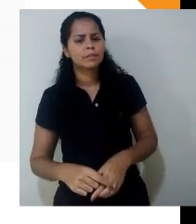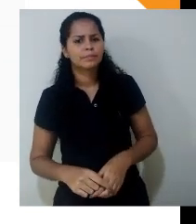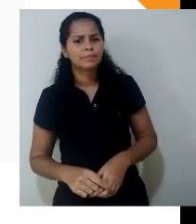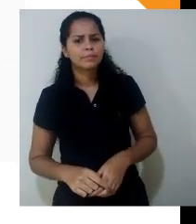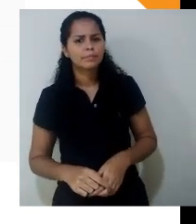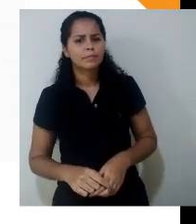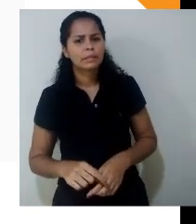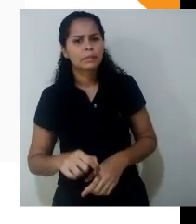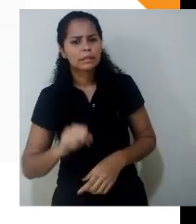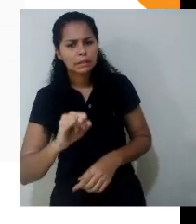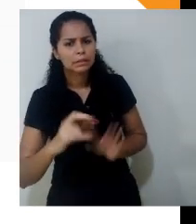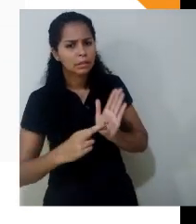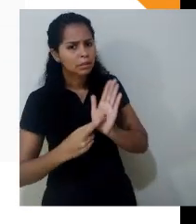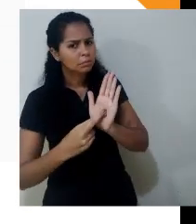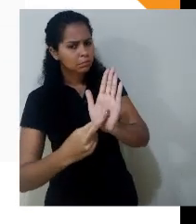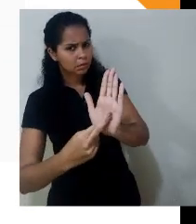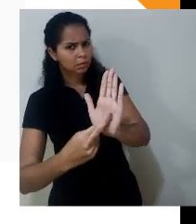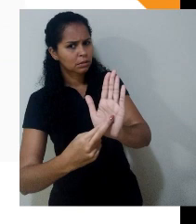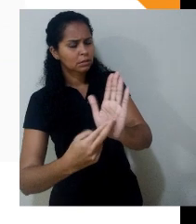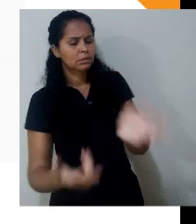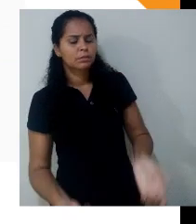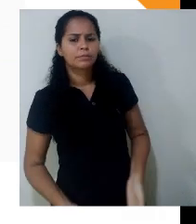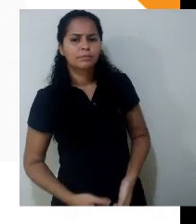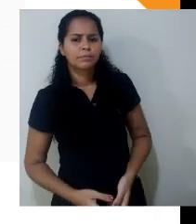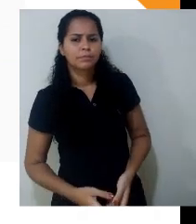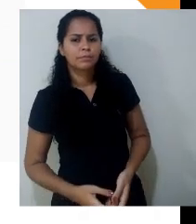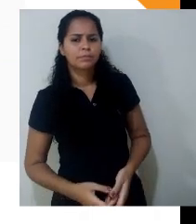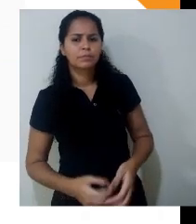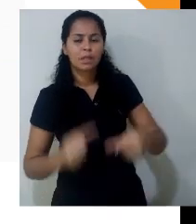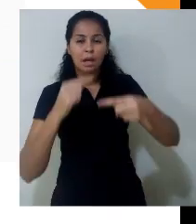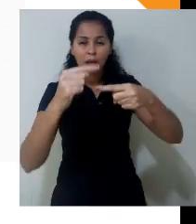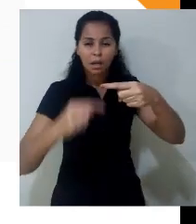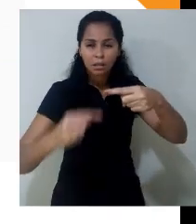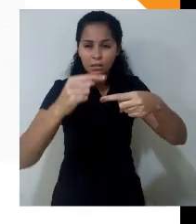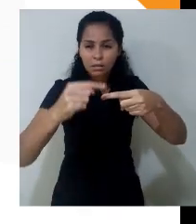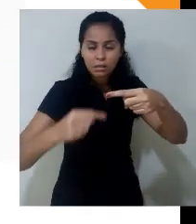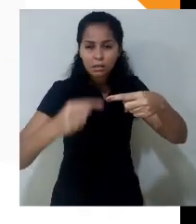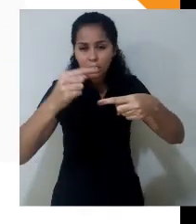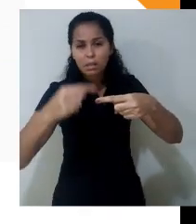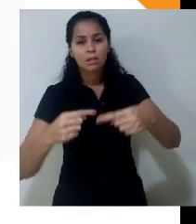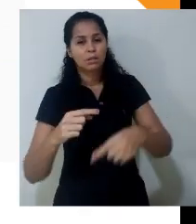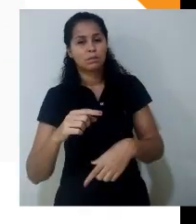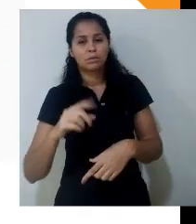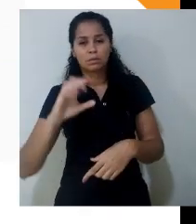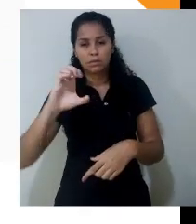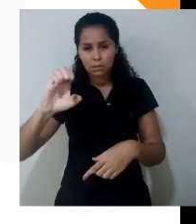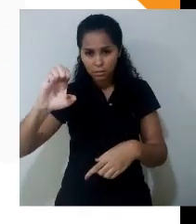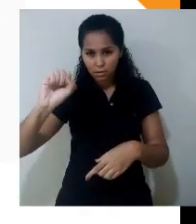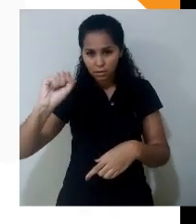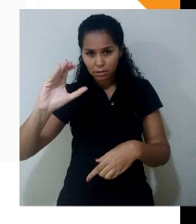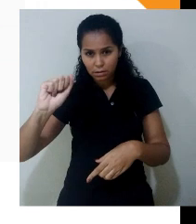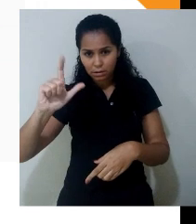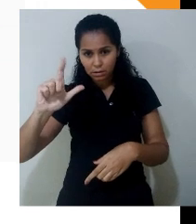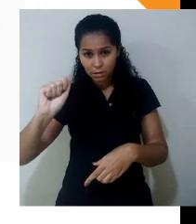você está representando uma razão entre duas dimensões por uma escala, as duas dimensões